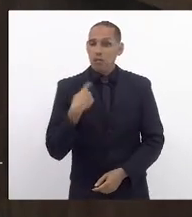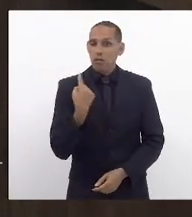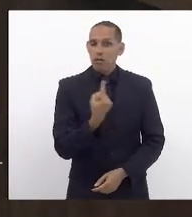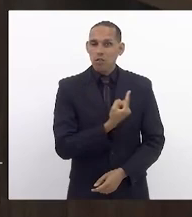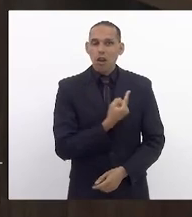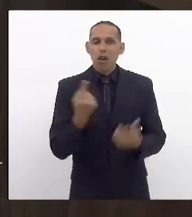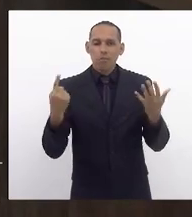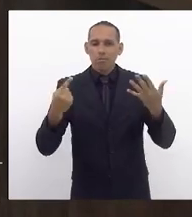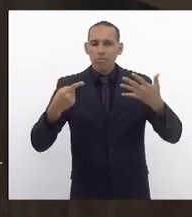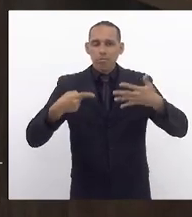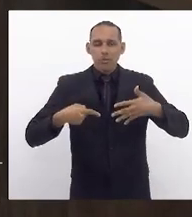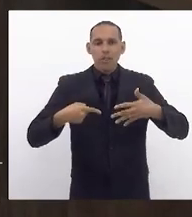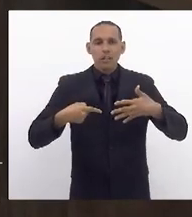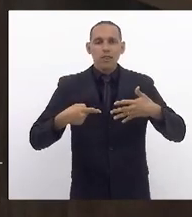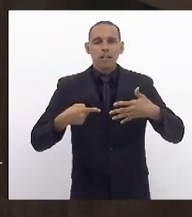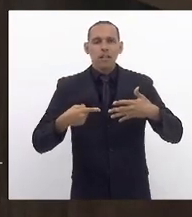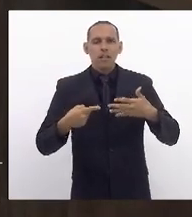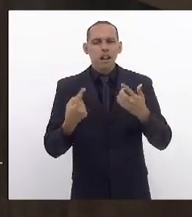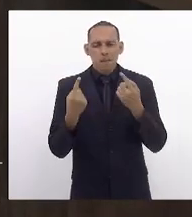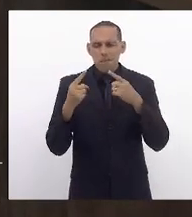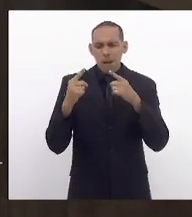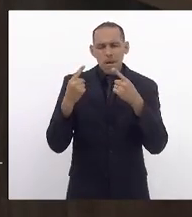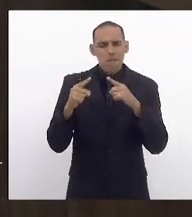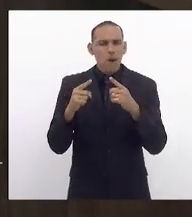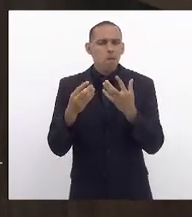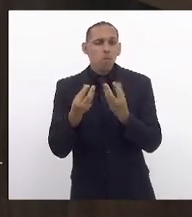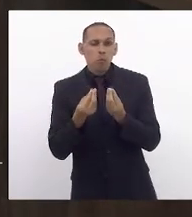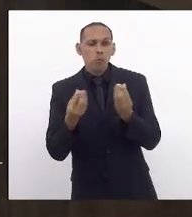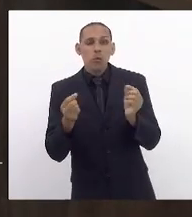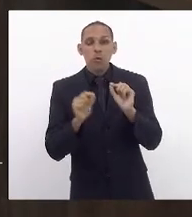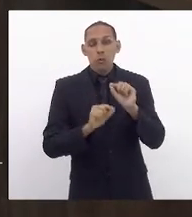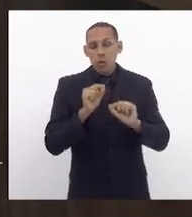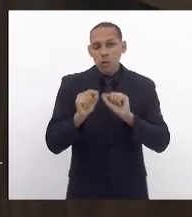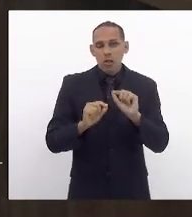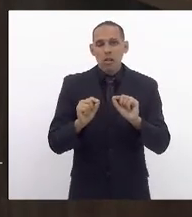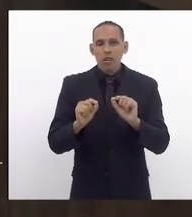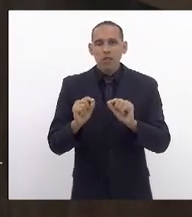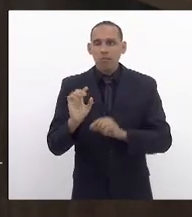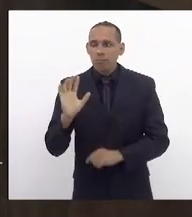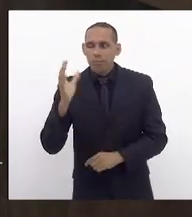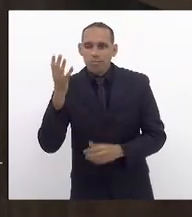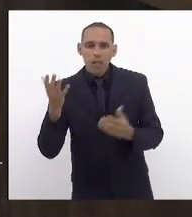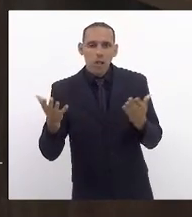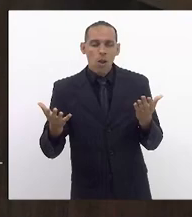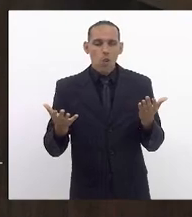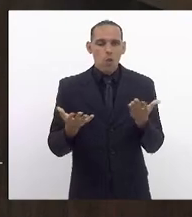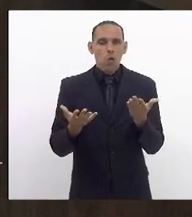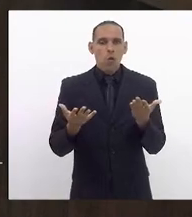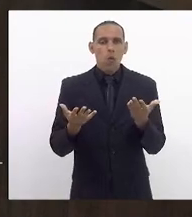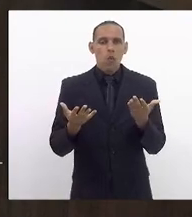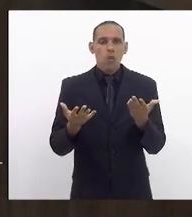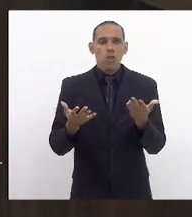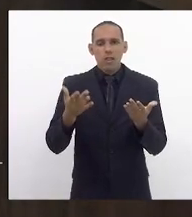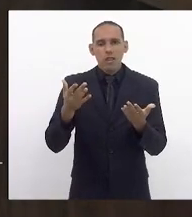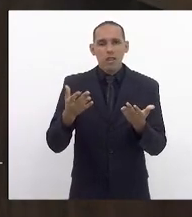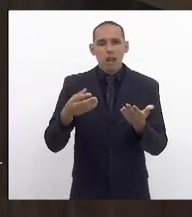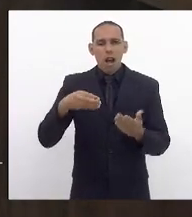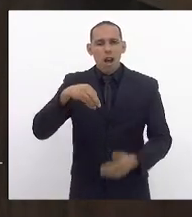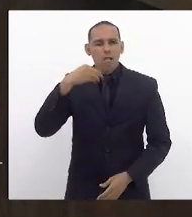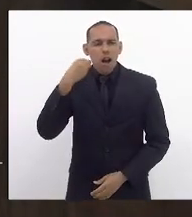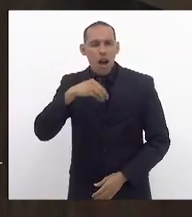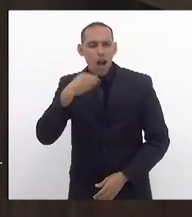na bancada do PSOL, muito críticos a toda uma situação que deixa vulnerável